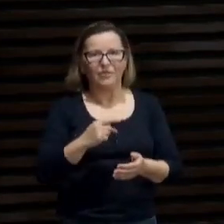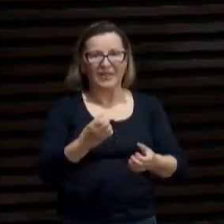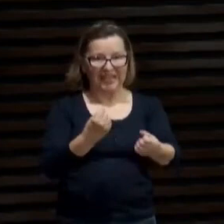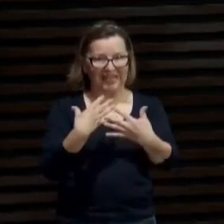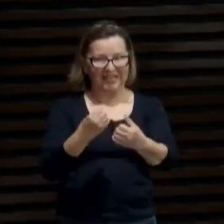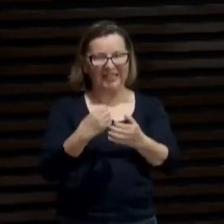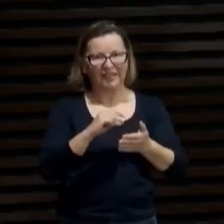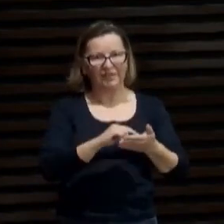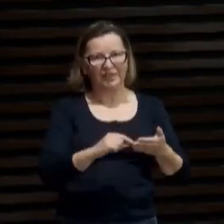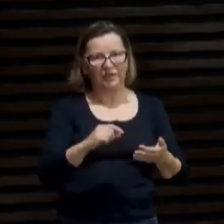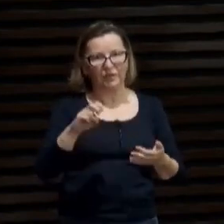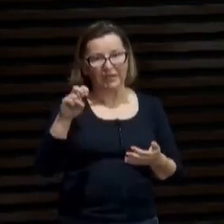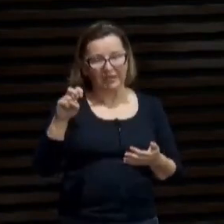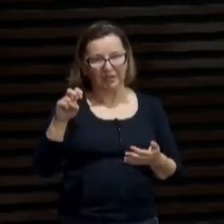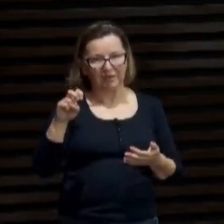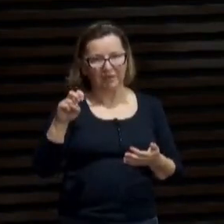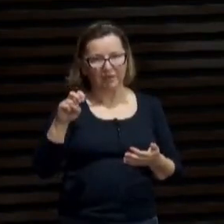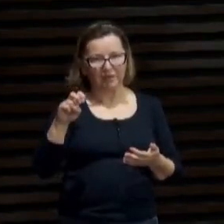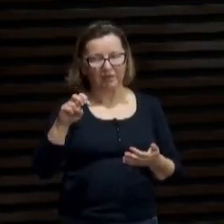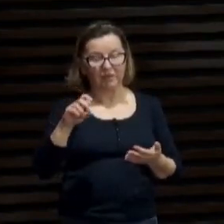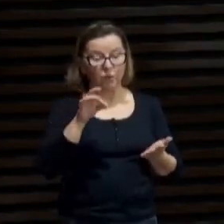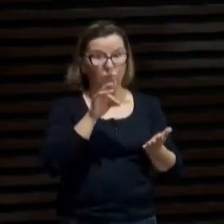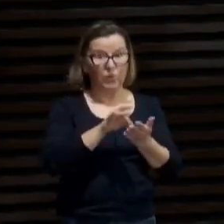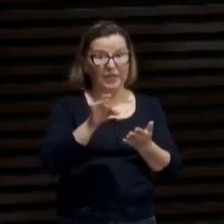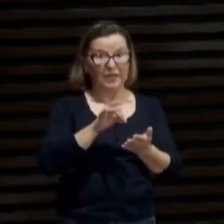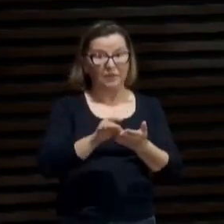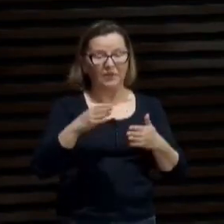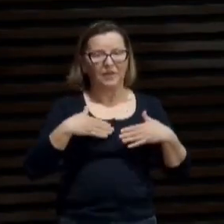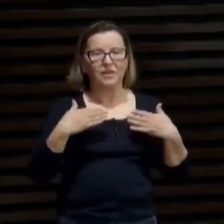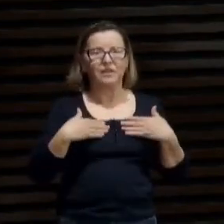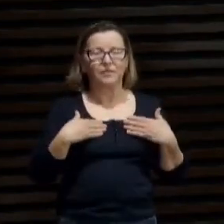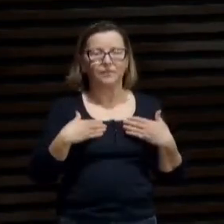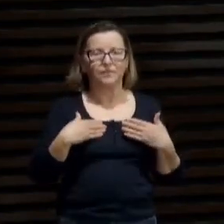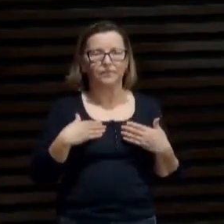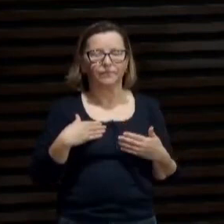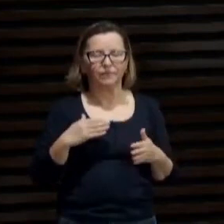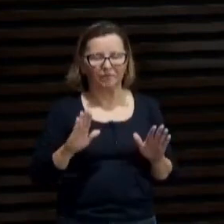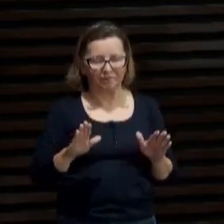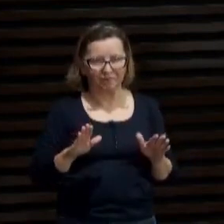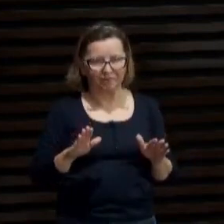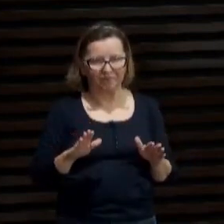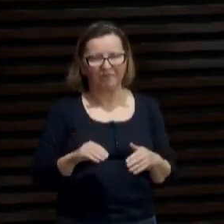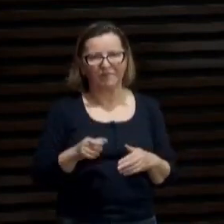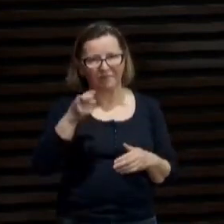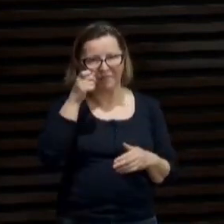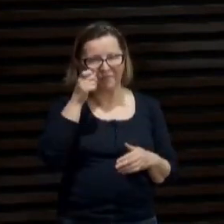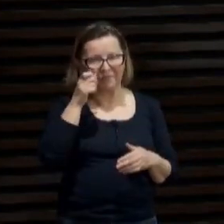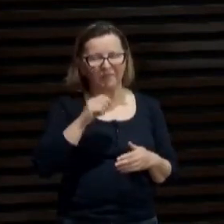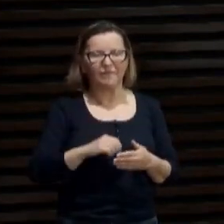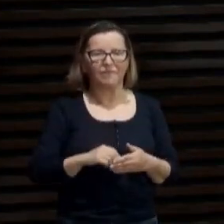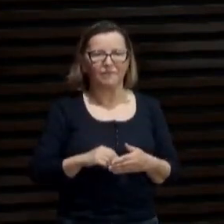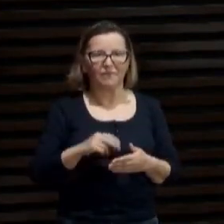um grande inimigo da alegria, que ele chama de falta de moderação. Veja o que diz o versículo 5. Vamos